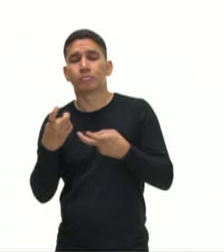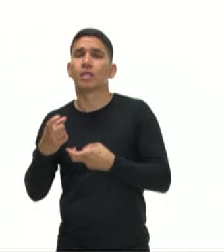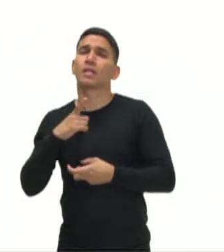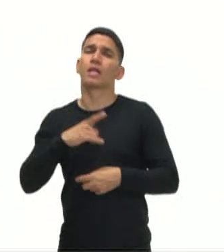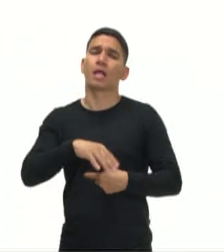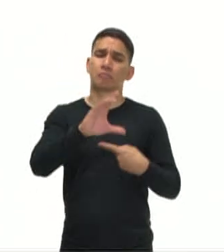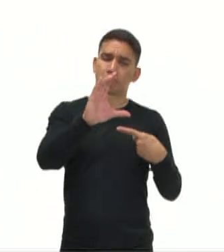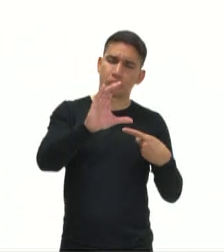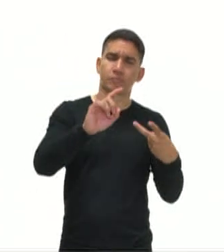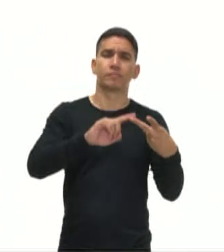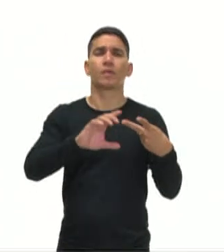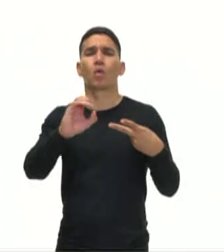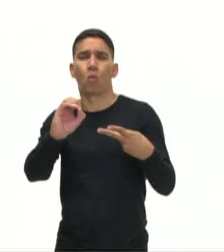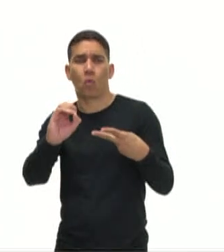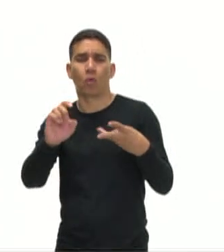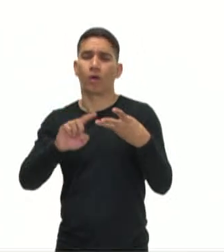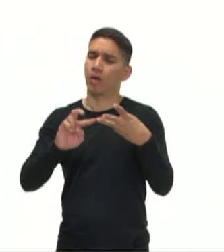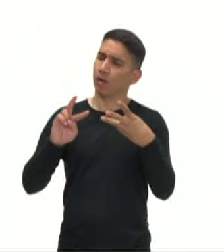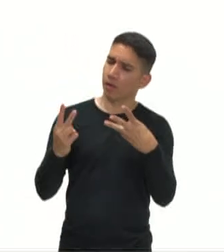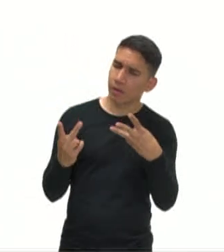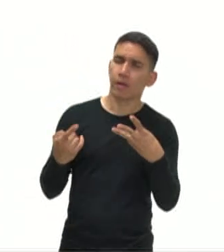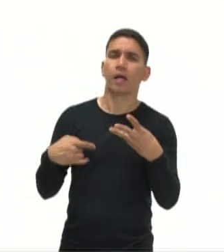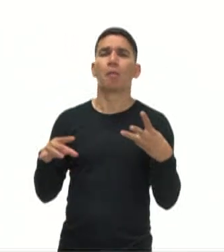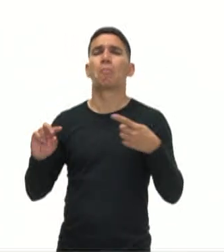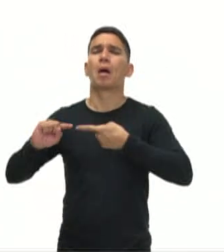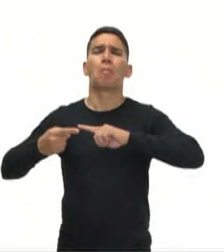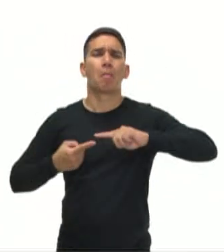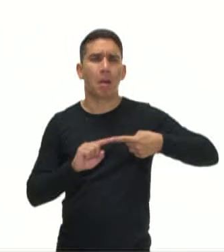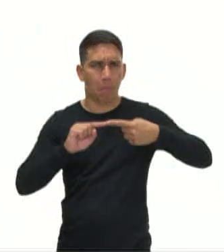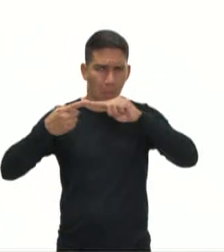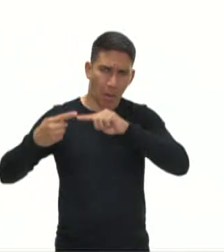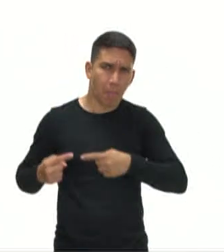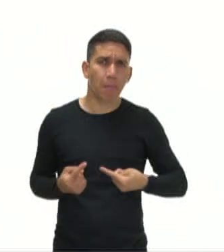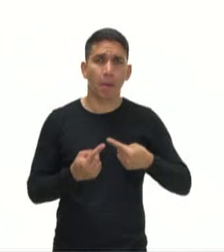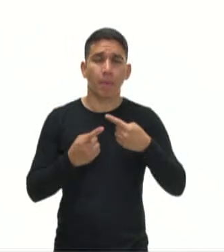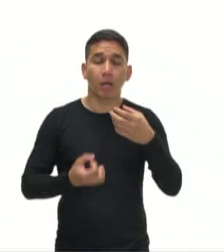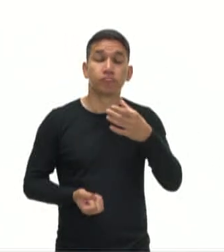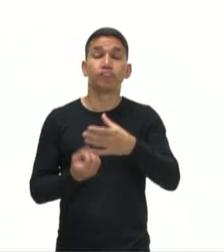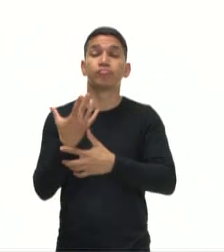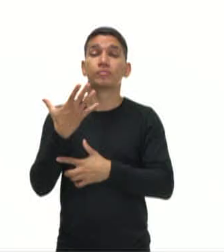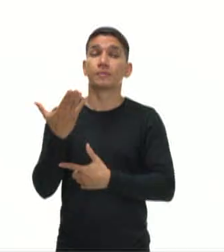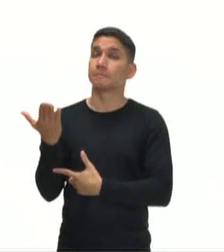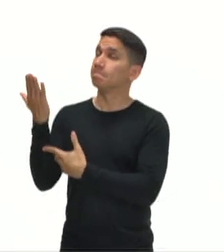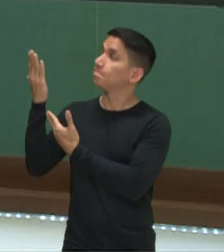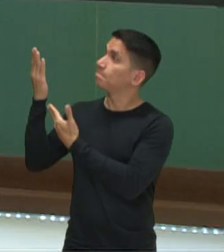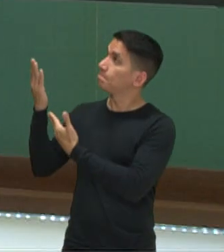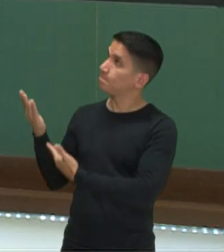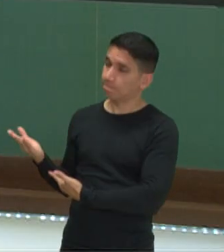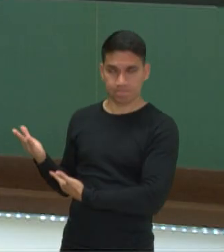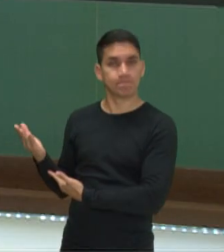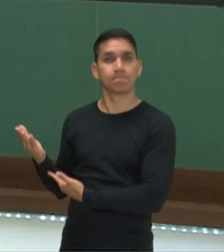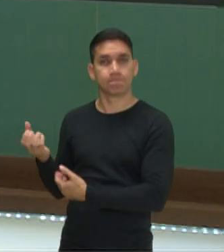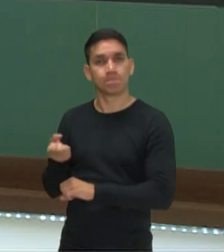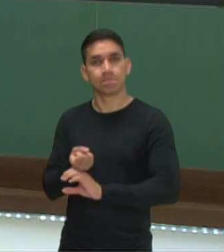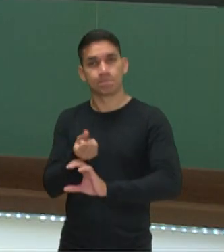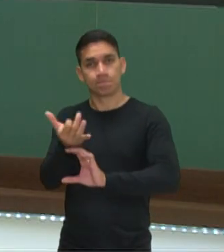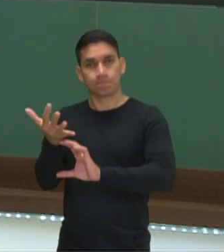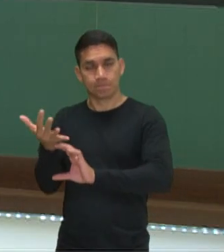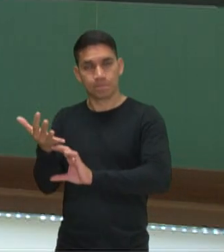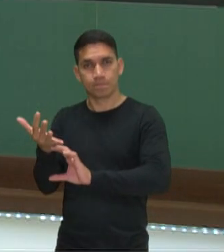carbonos, oxigênios, hidrogênios ligados entre si, constituindo este